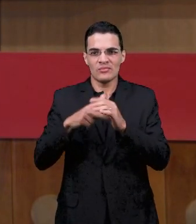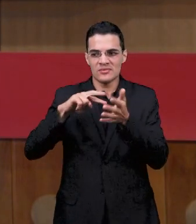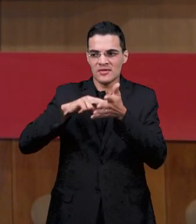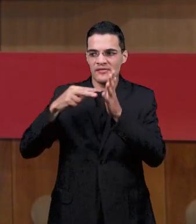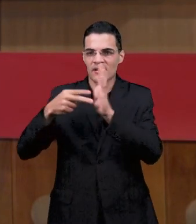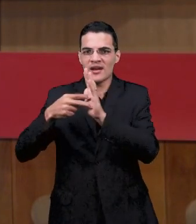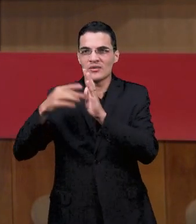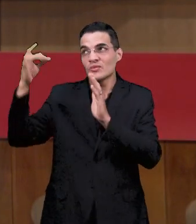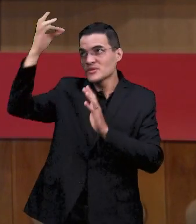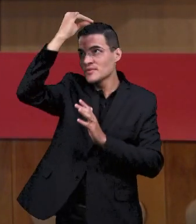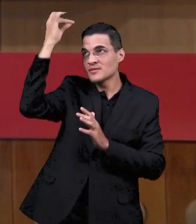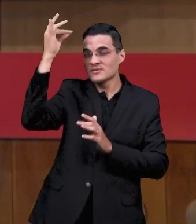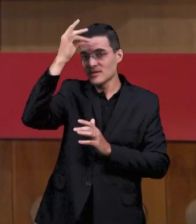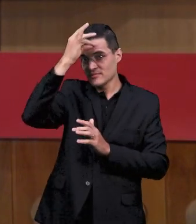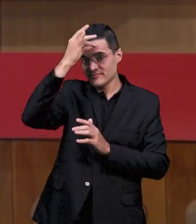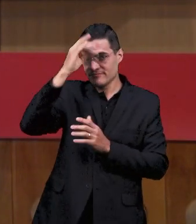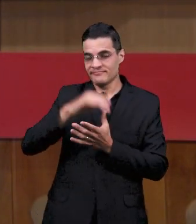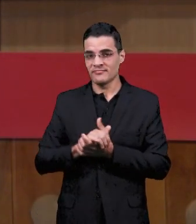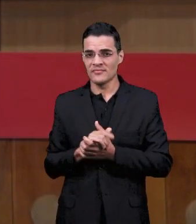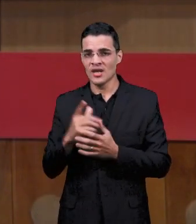a demanda era devida a uma criança.